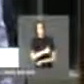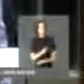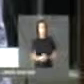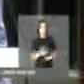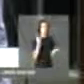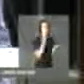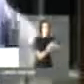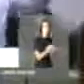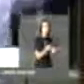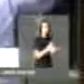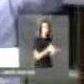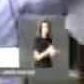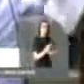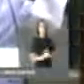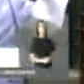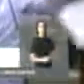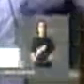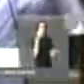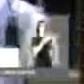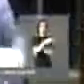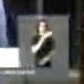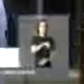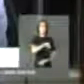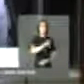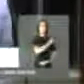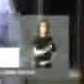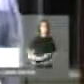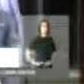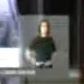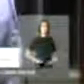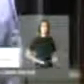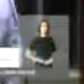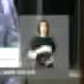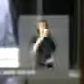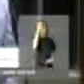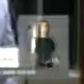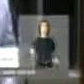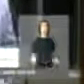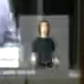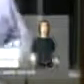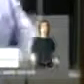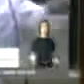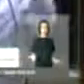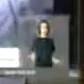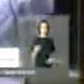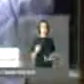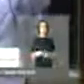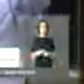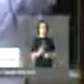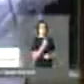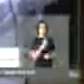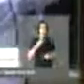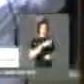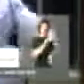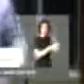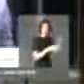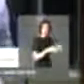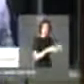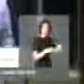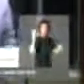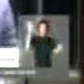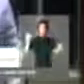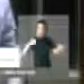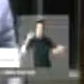compra de remédio, para pagamento de salário de servidores. É o dinheiro que falta e que justifica agora, entre